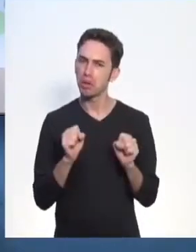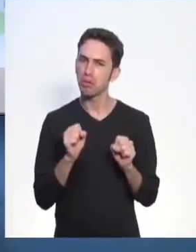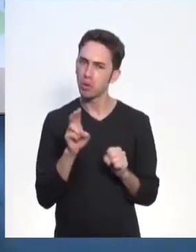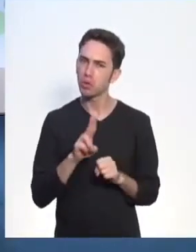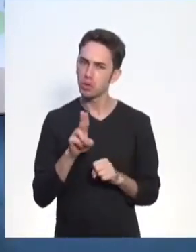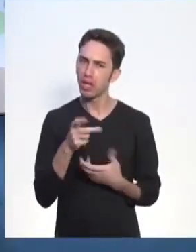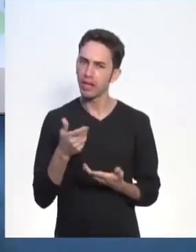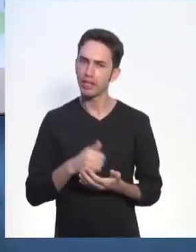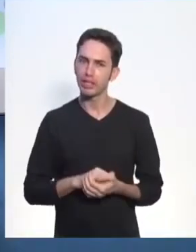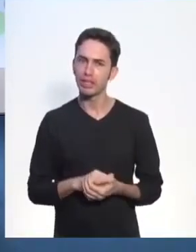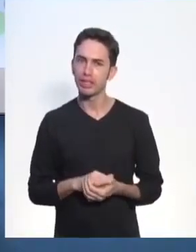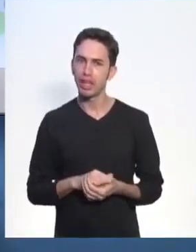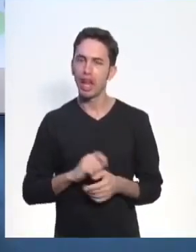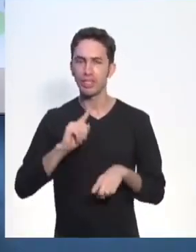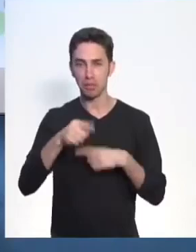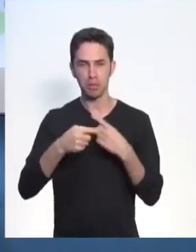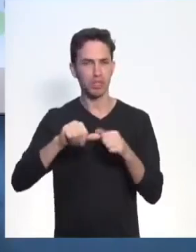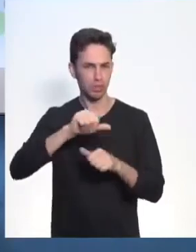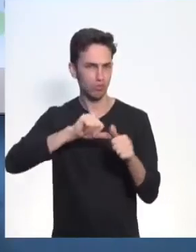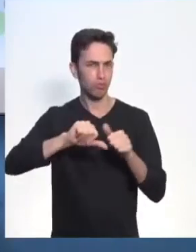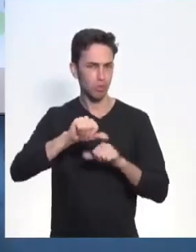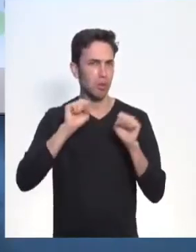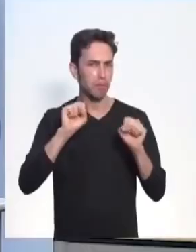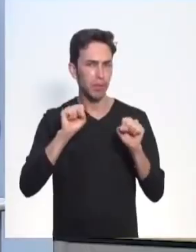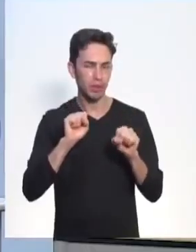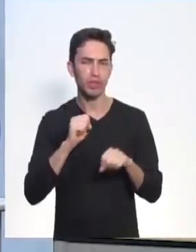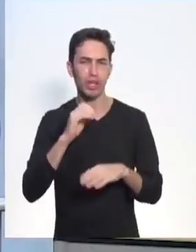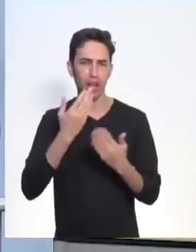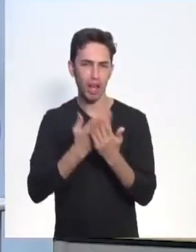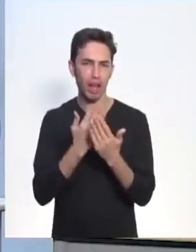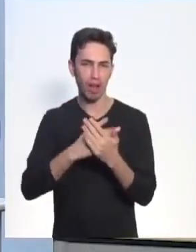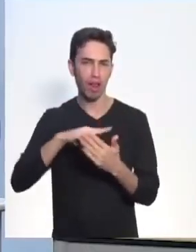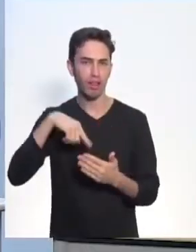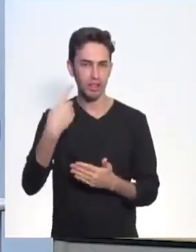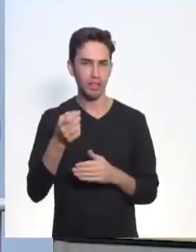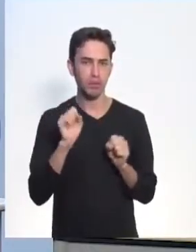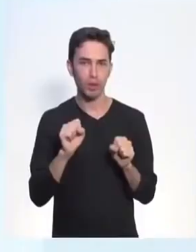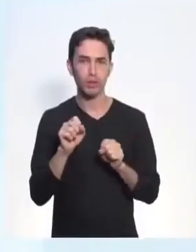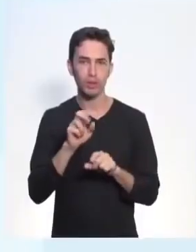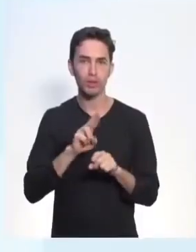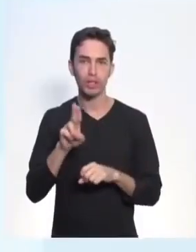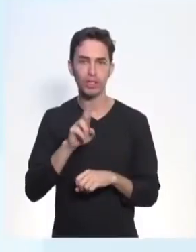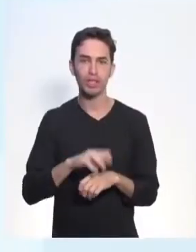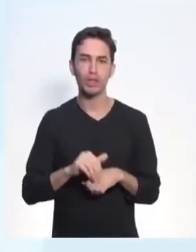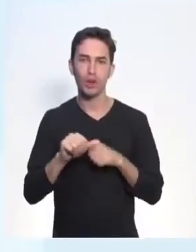colocar essa. Qualquer coisa depois a gente muda, tá, gente? Na próxima aula. Então, vou colocar, ó.